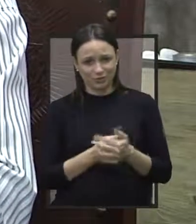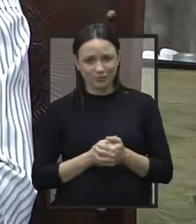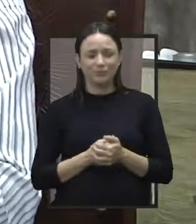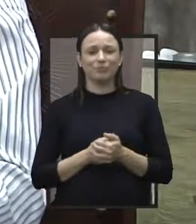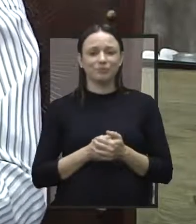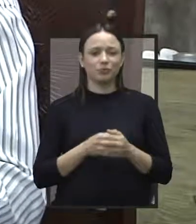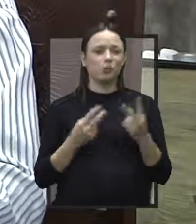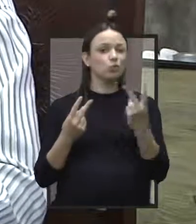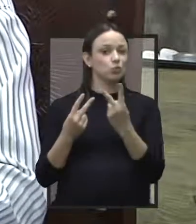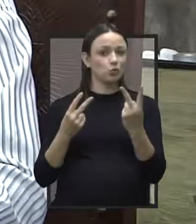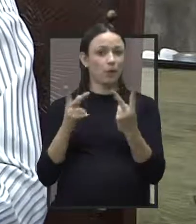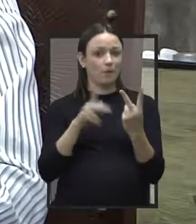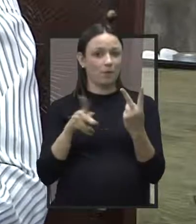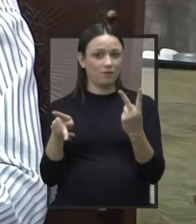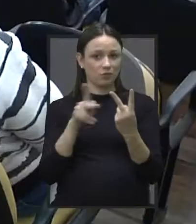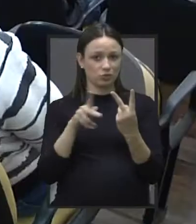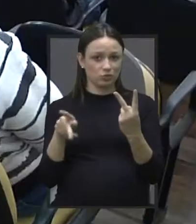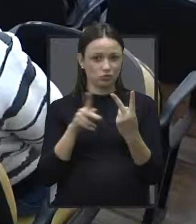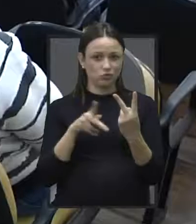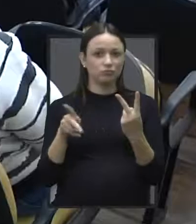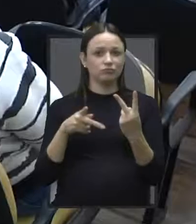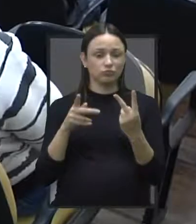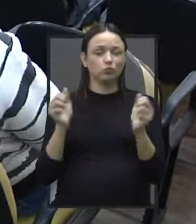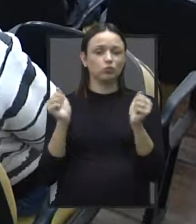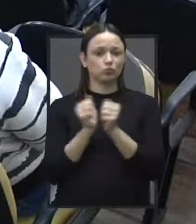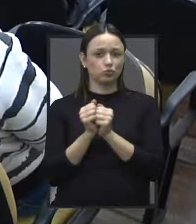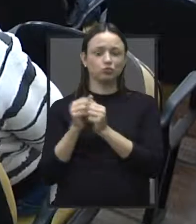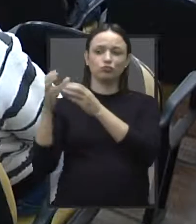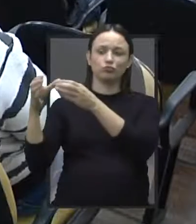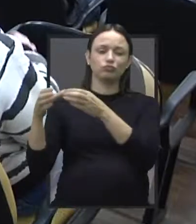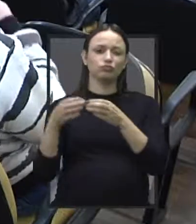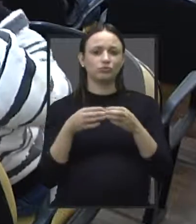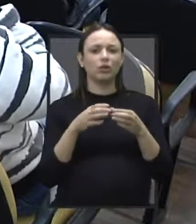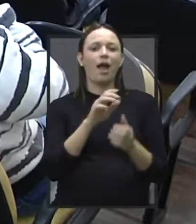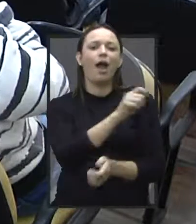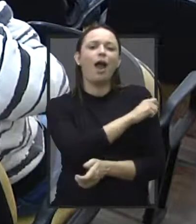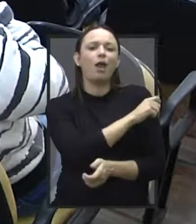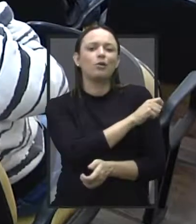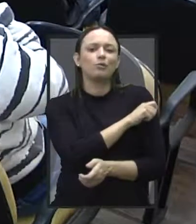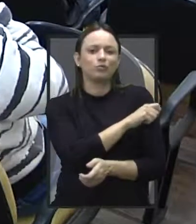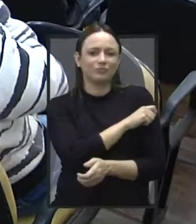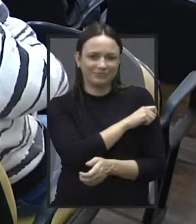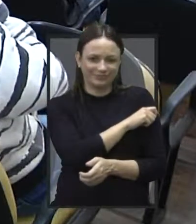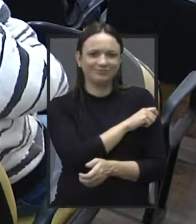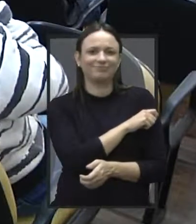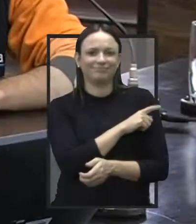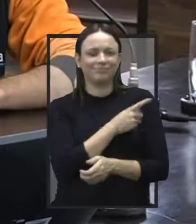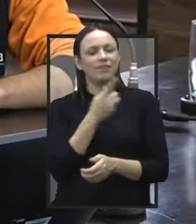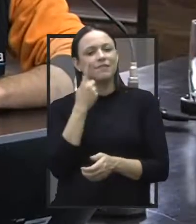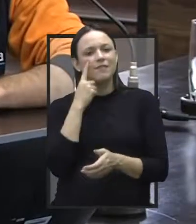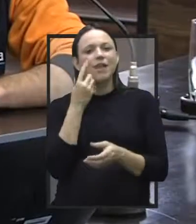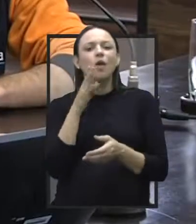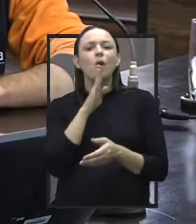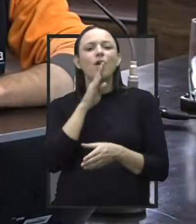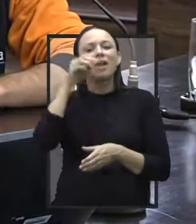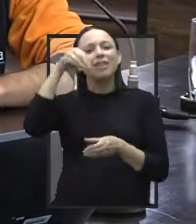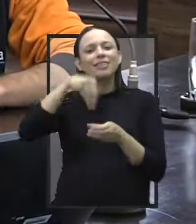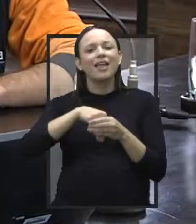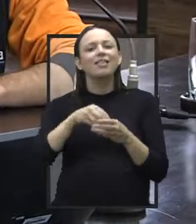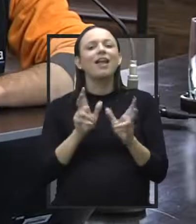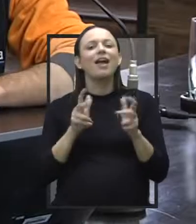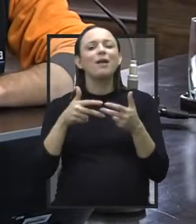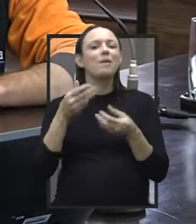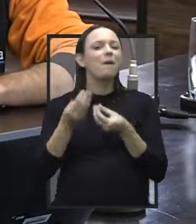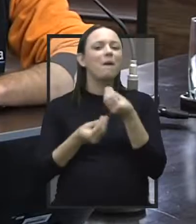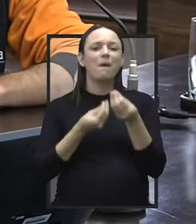tanto o Matheus quanto o Paulo, trouxeram a classe aqui lá do Tolentino para conhecer o funcionamento da Câmara. É óbvio